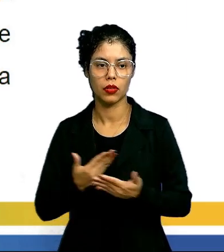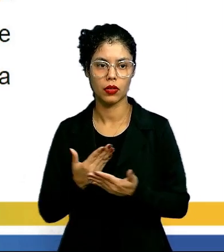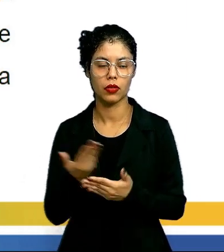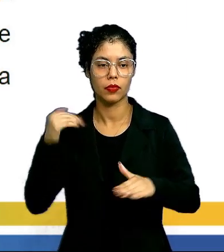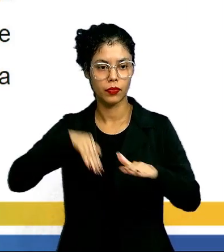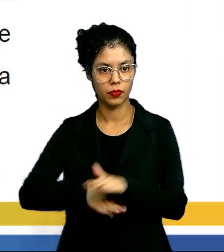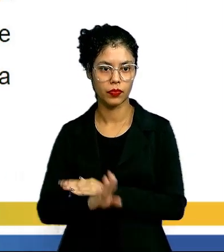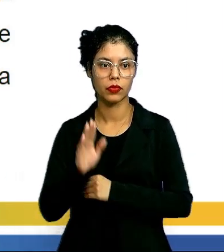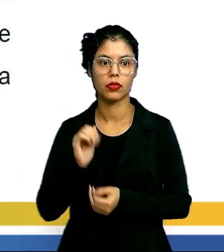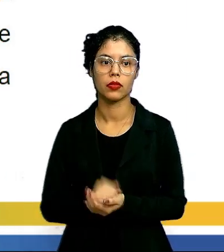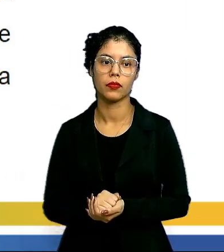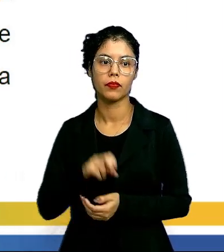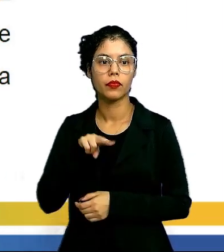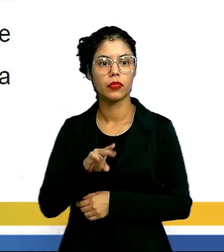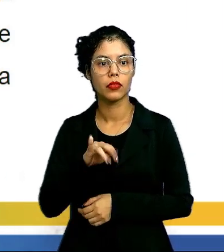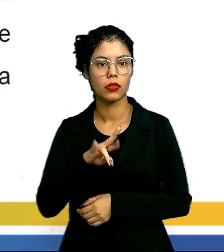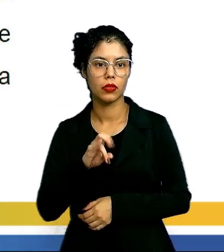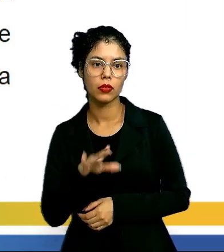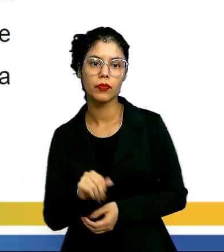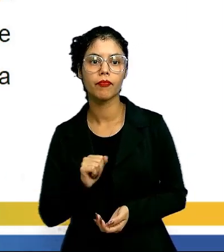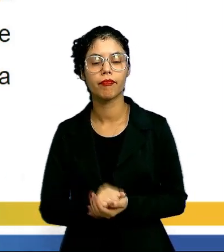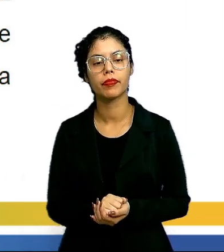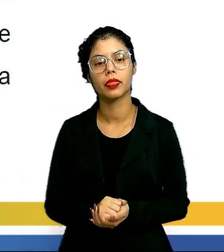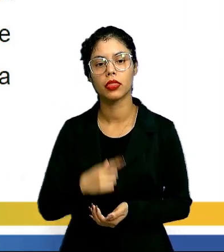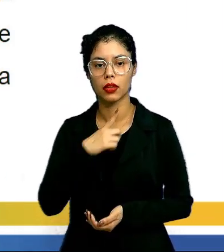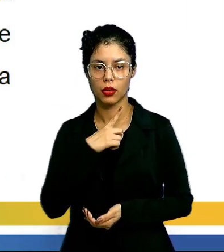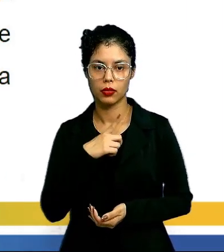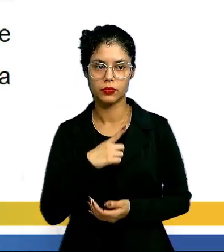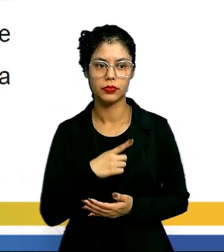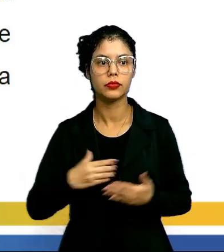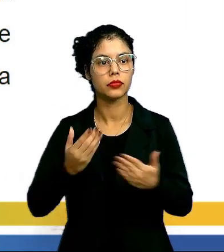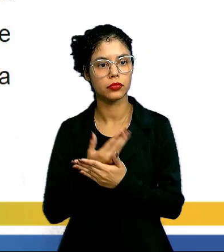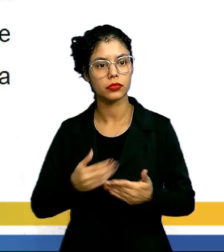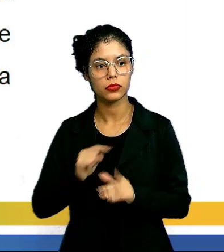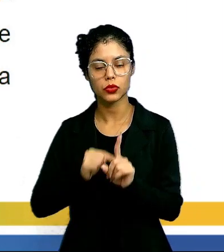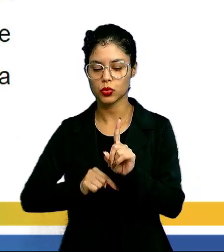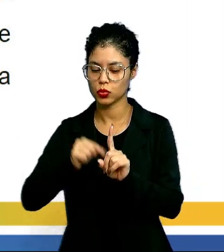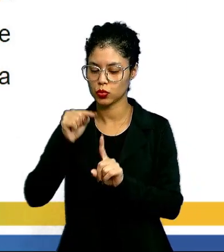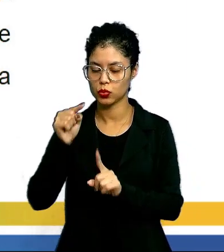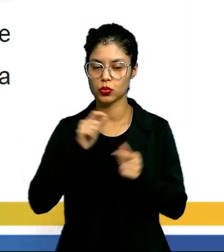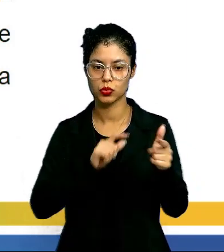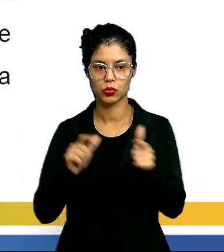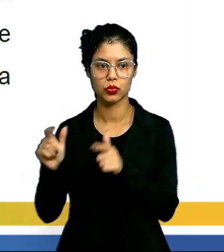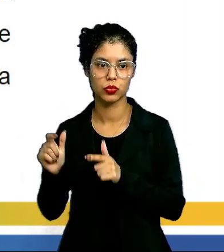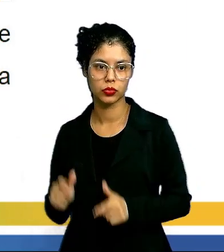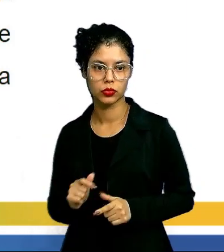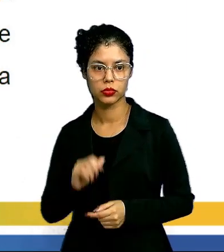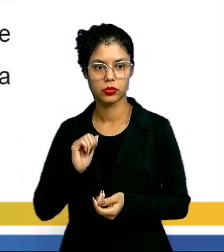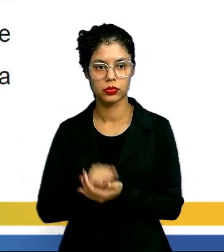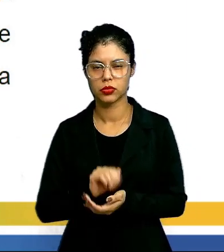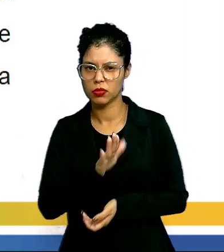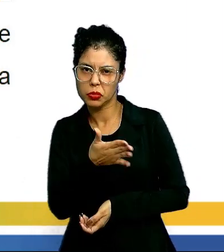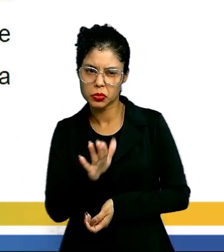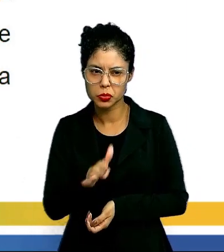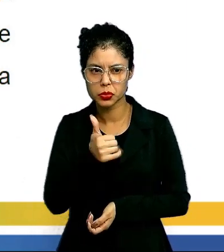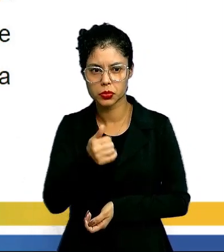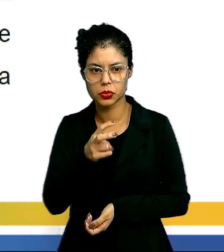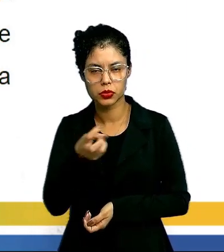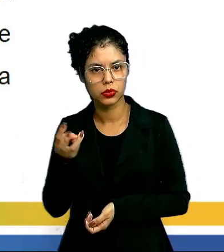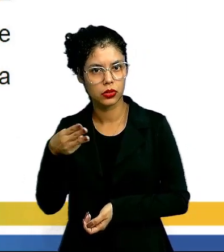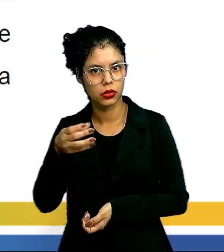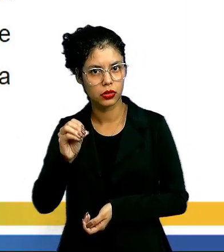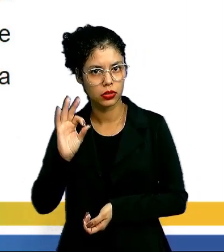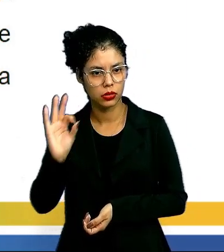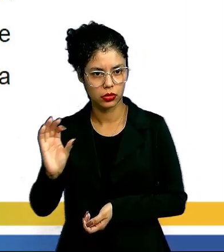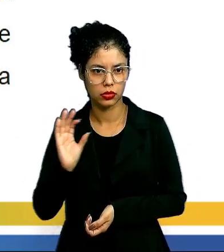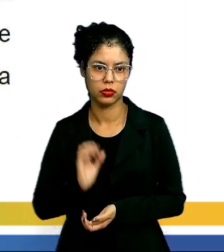cuidados de armazenamento, Nimesulida, gotas, deve ser conservado em temperatura ambiente, entre